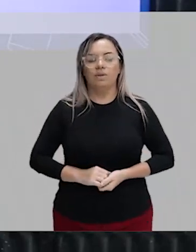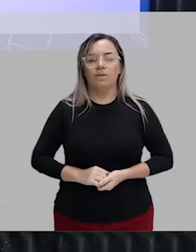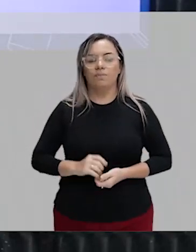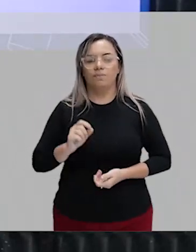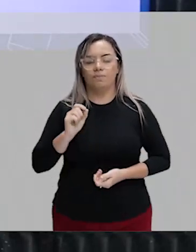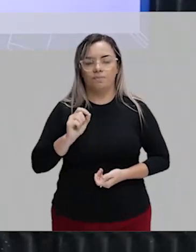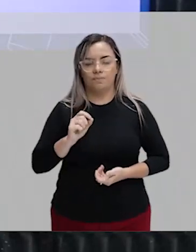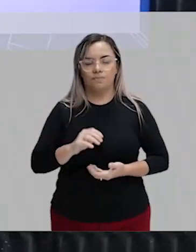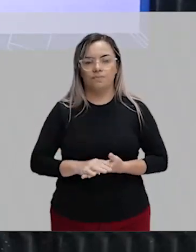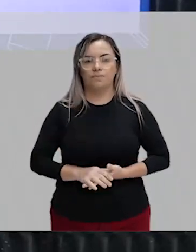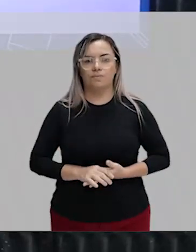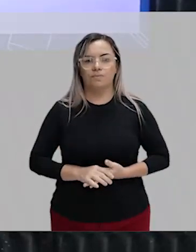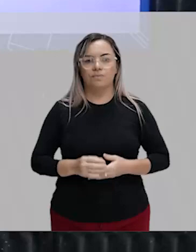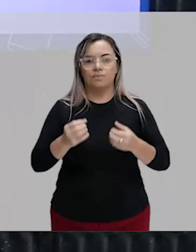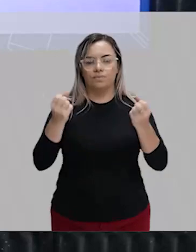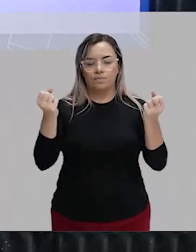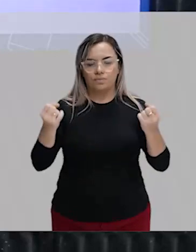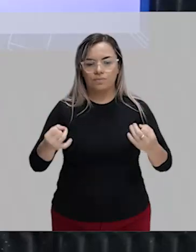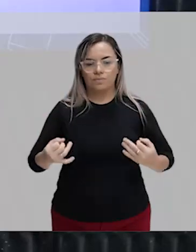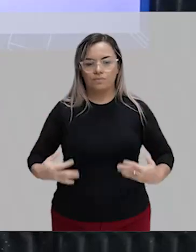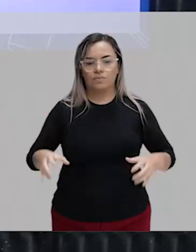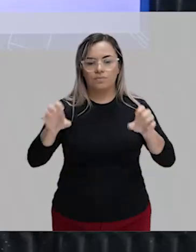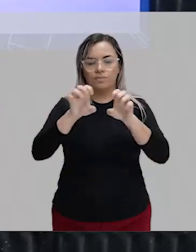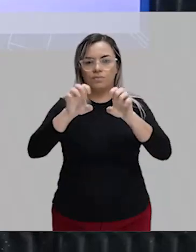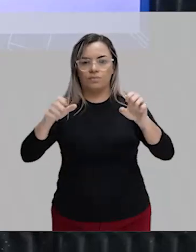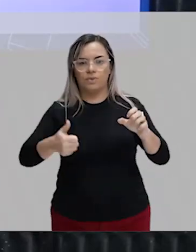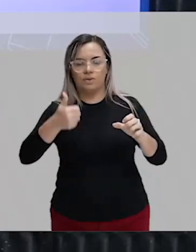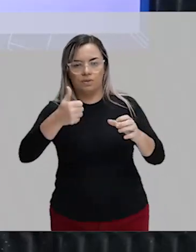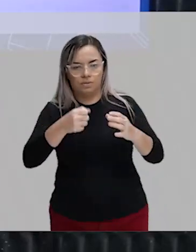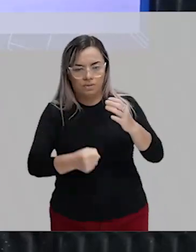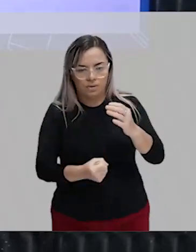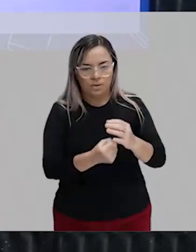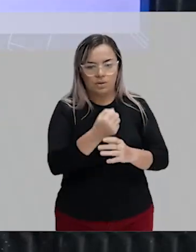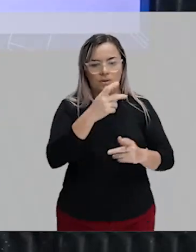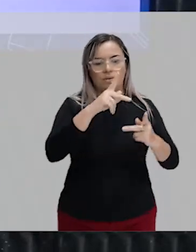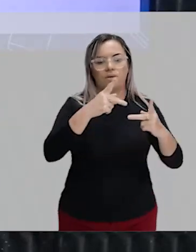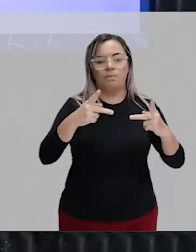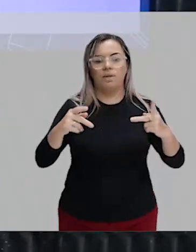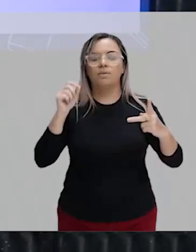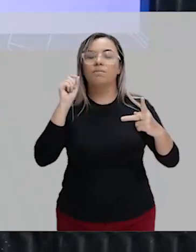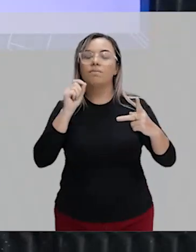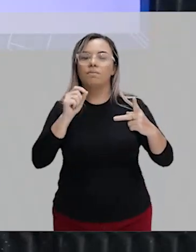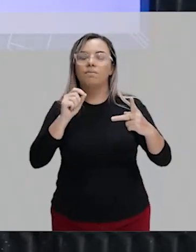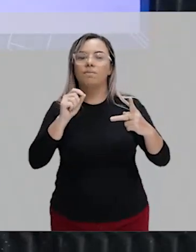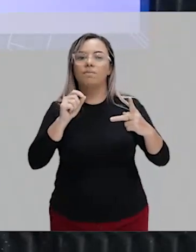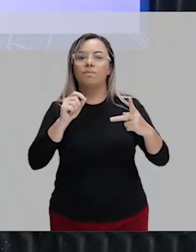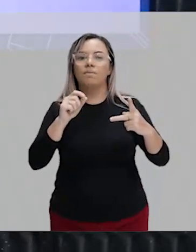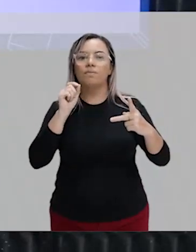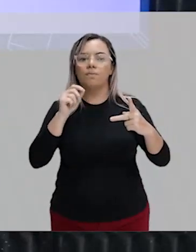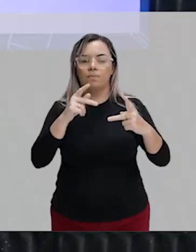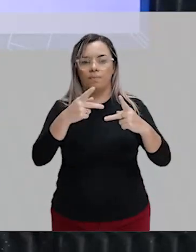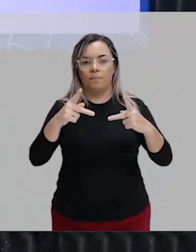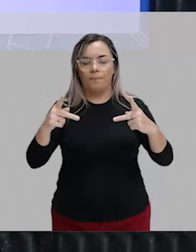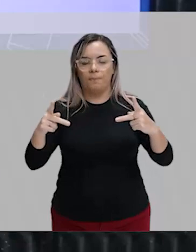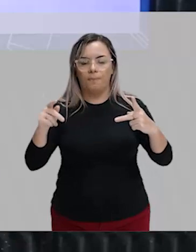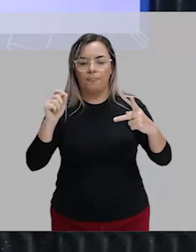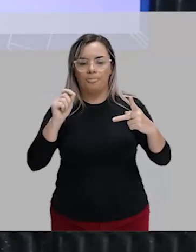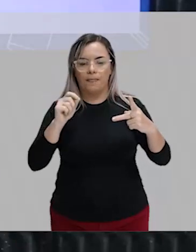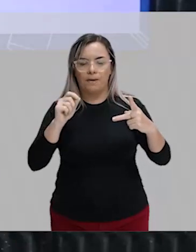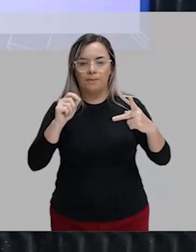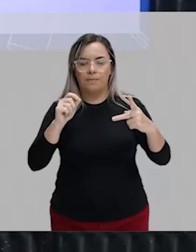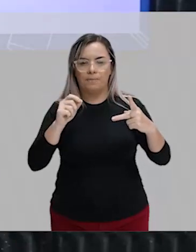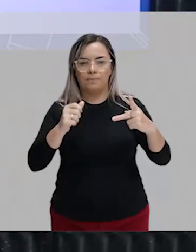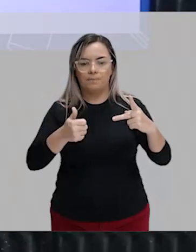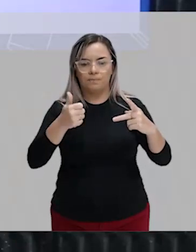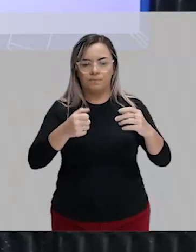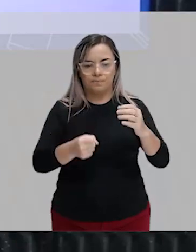para vocês, pessoal, é a estrutura primária. O que é a estrutura primária da proteína? A estrutura